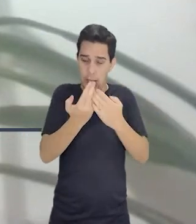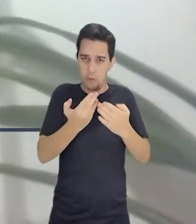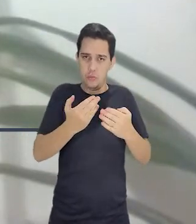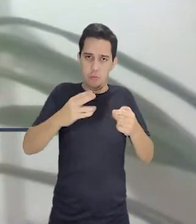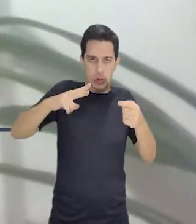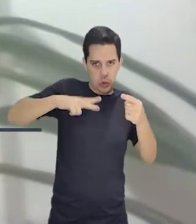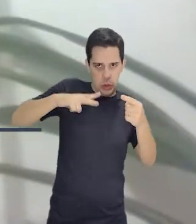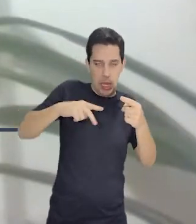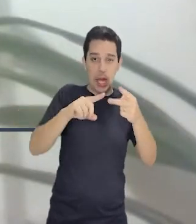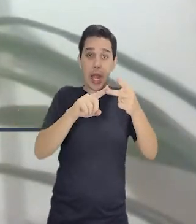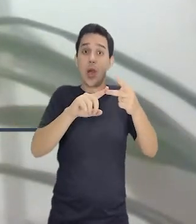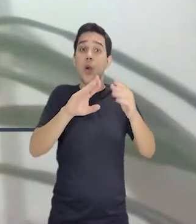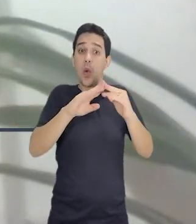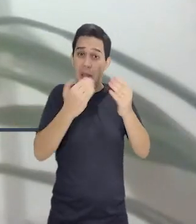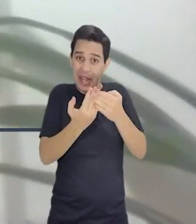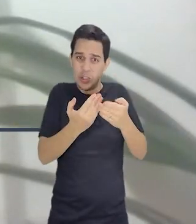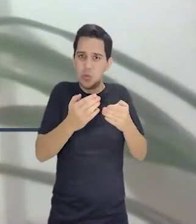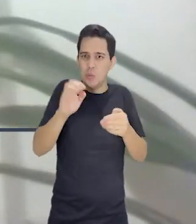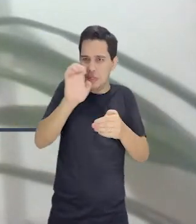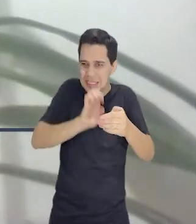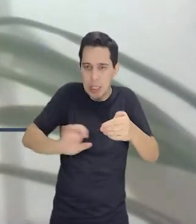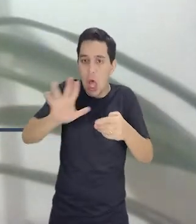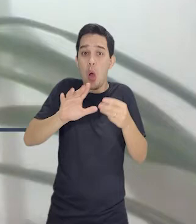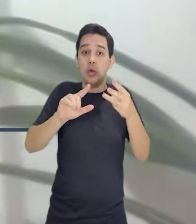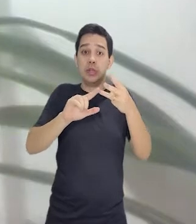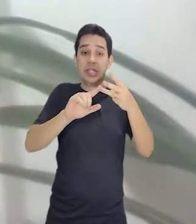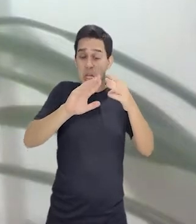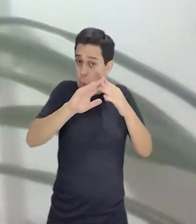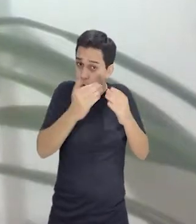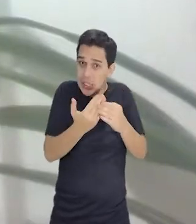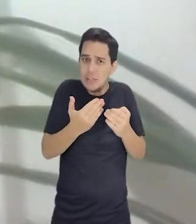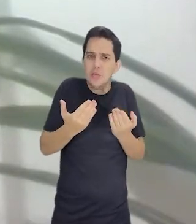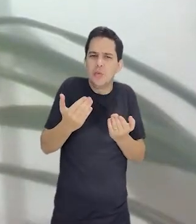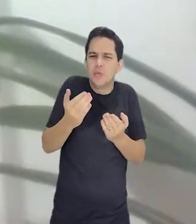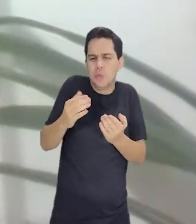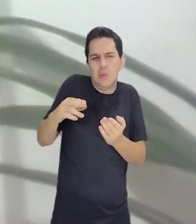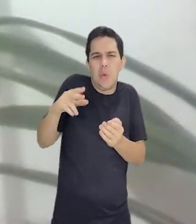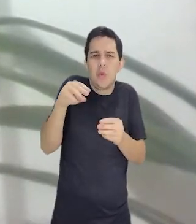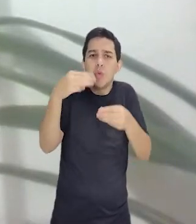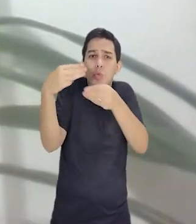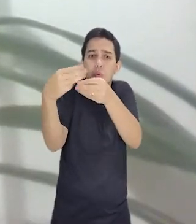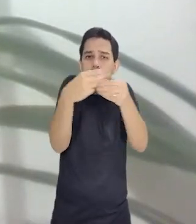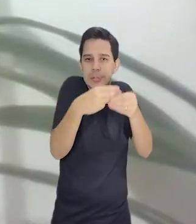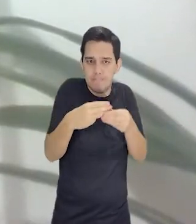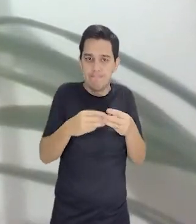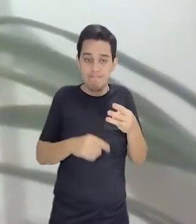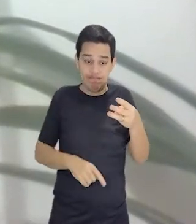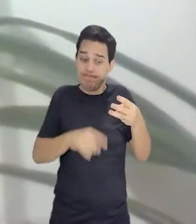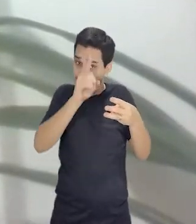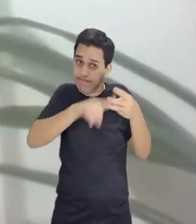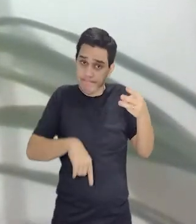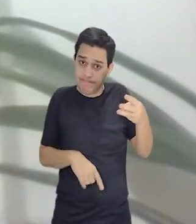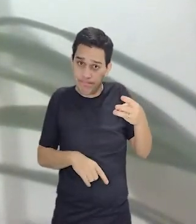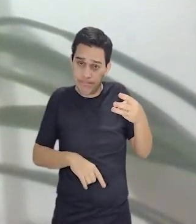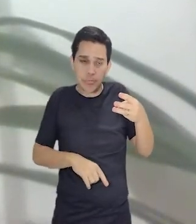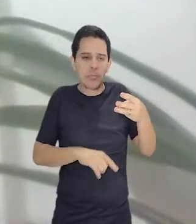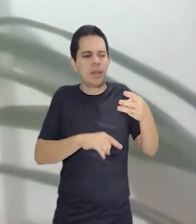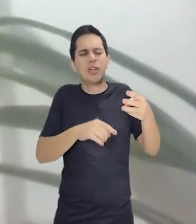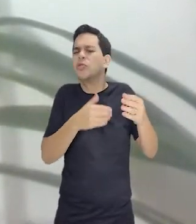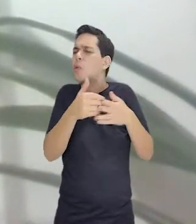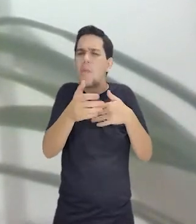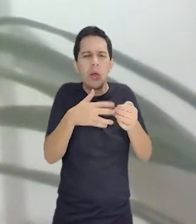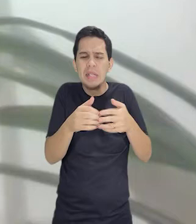é autoridade sanitária naquele território. Então, mesmo sendo redes privadas e a rede estadual, a competência